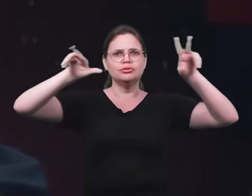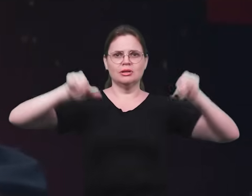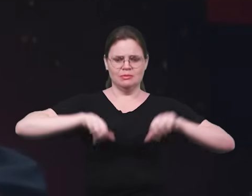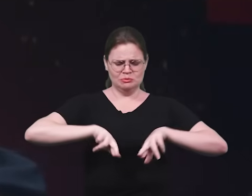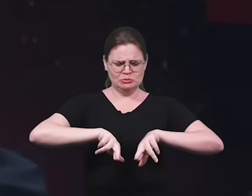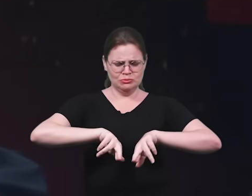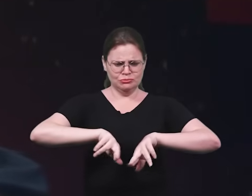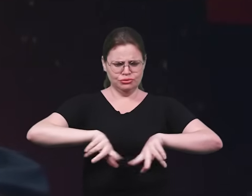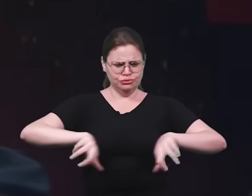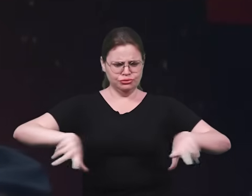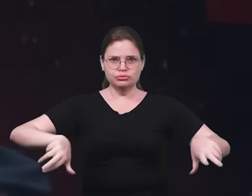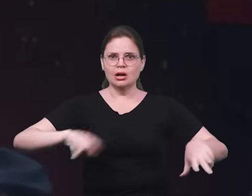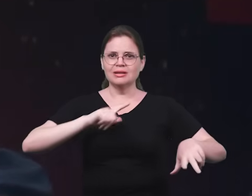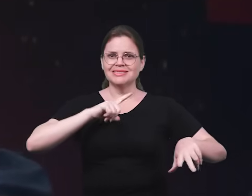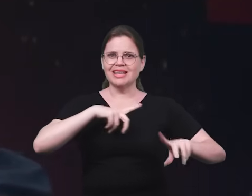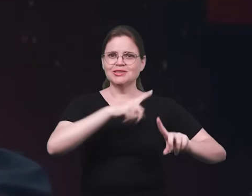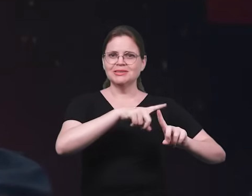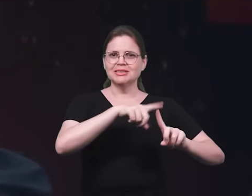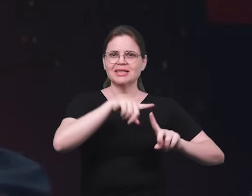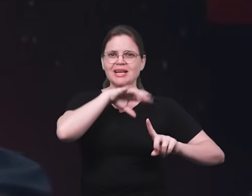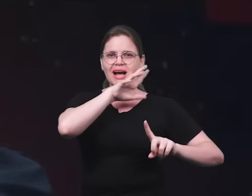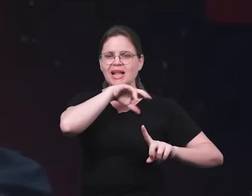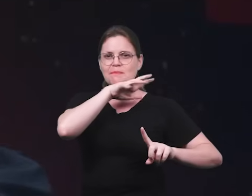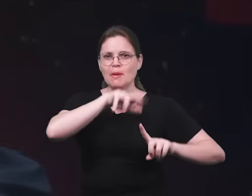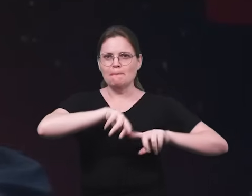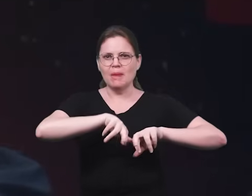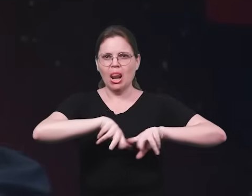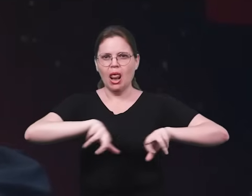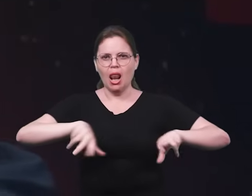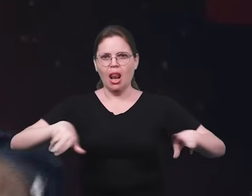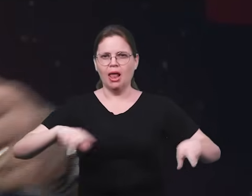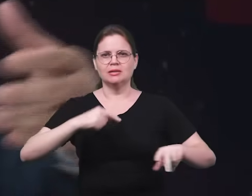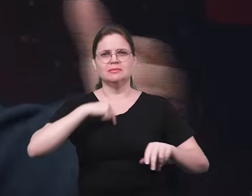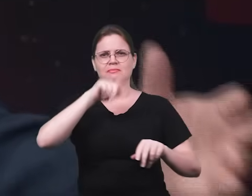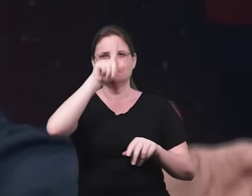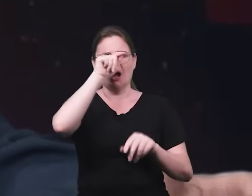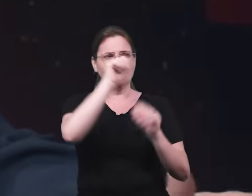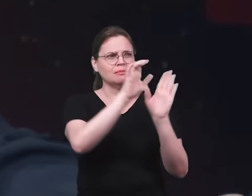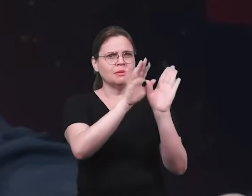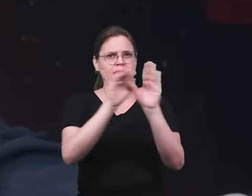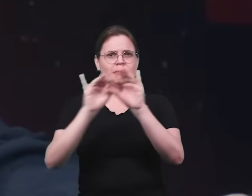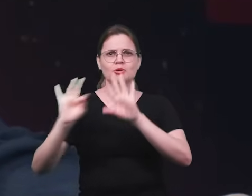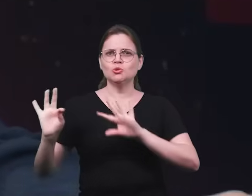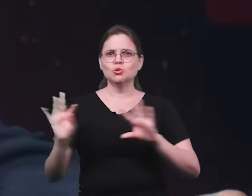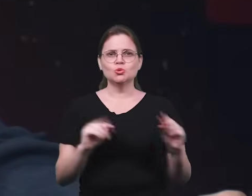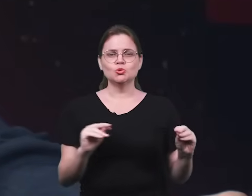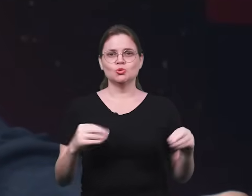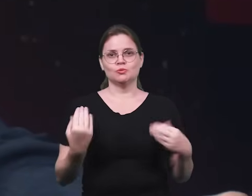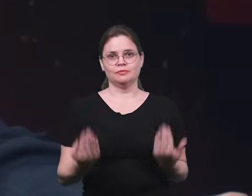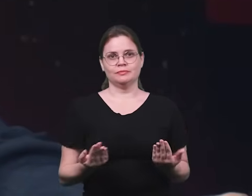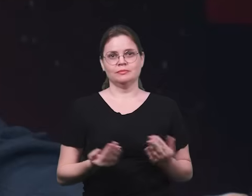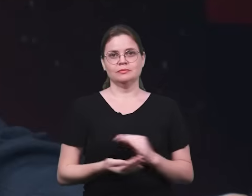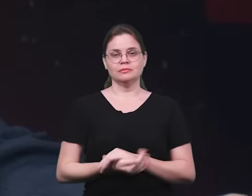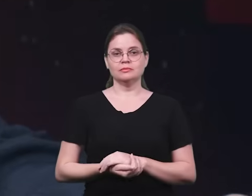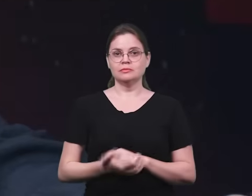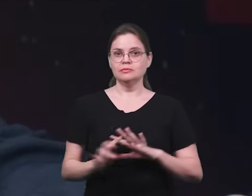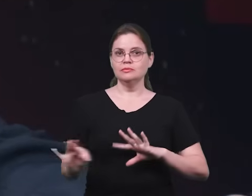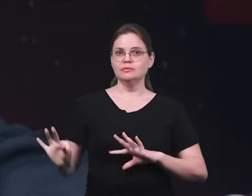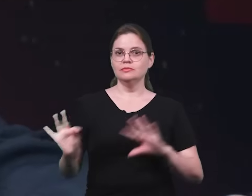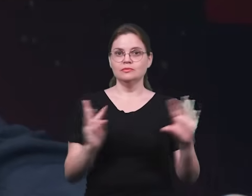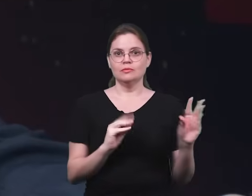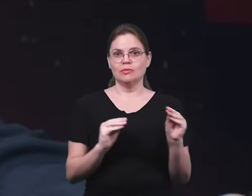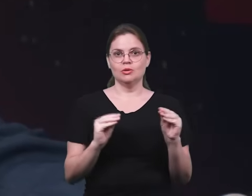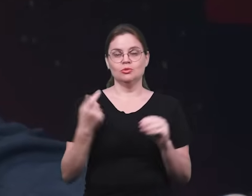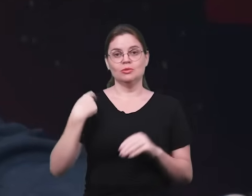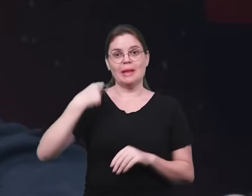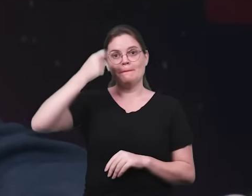nos mares, todas as diversidades de animais, os passarinhos e todos os animais que voam, e tudo isso já